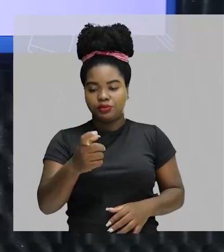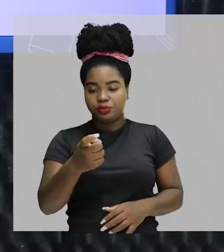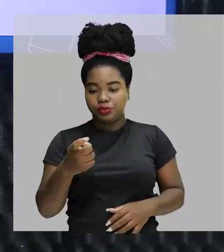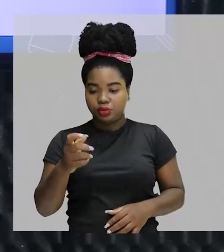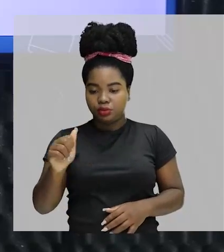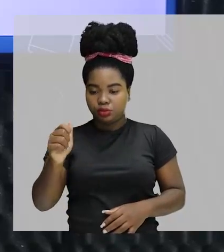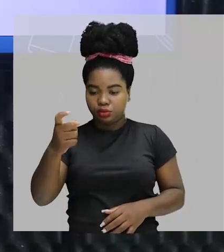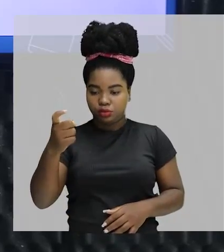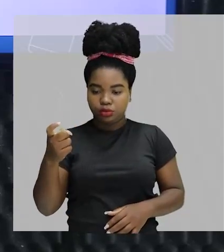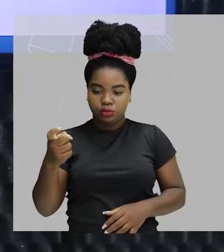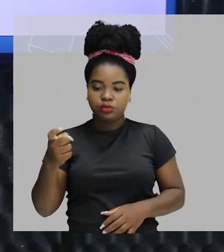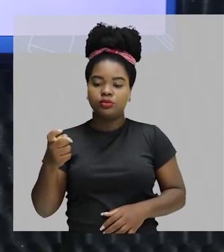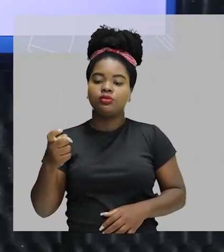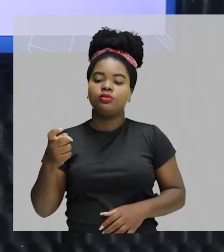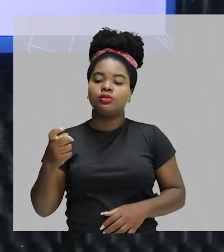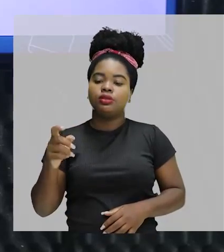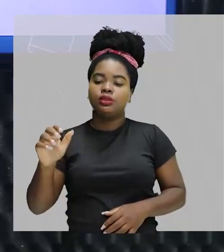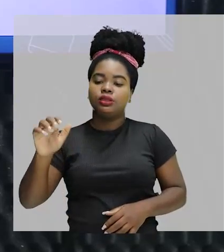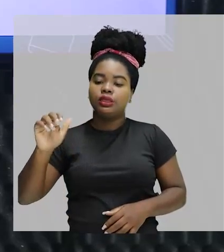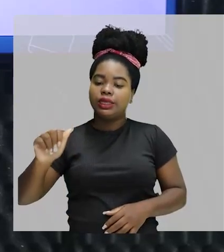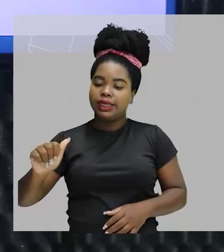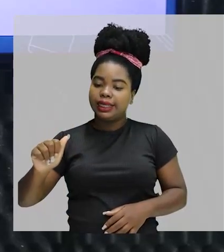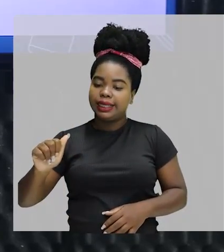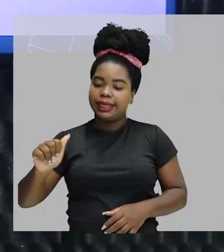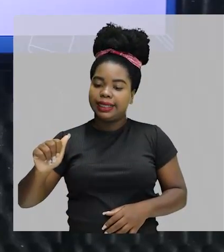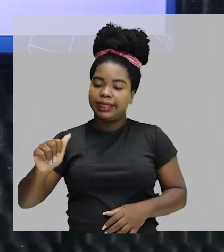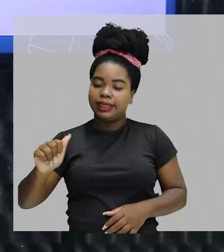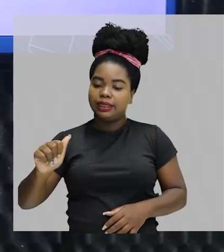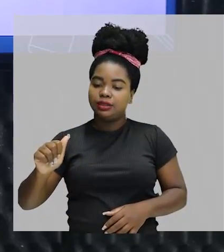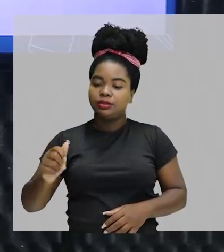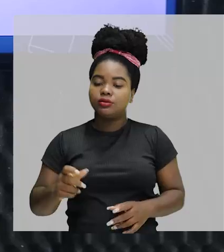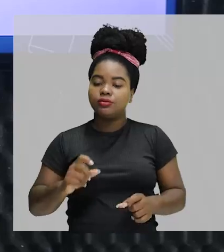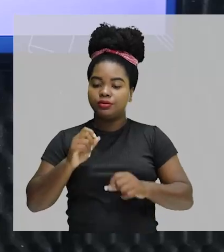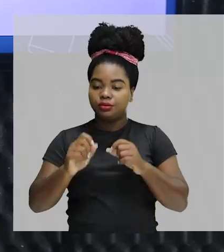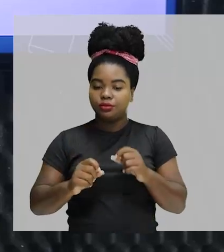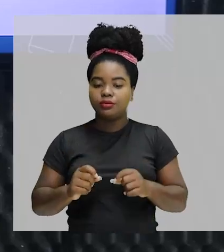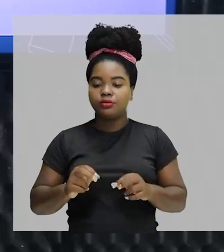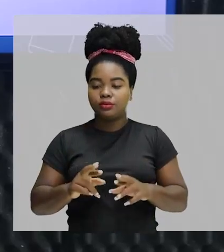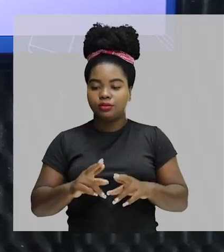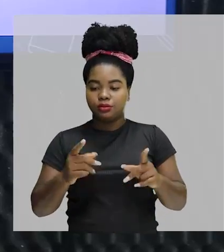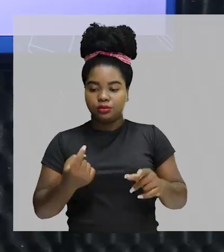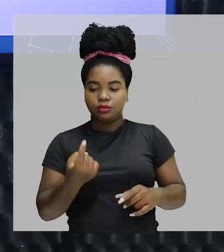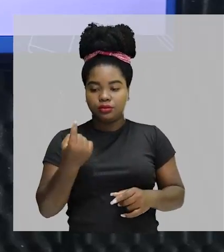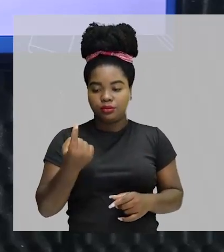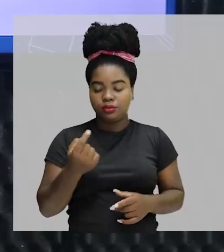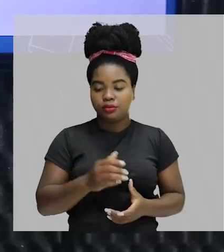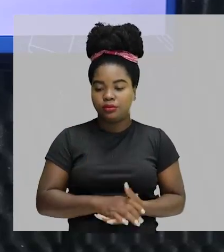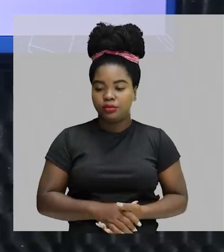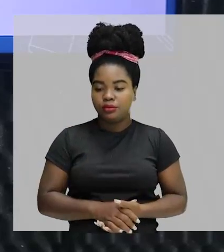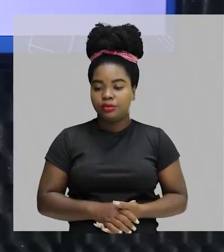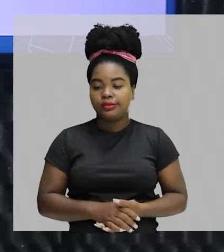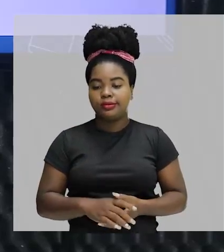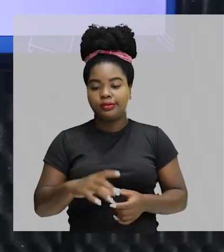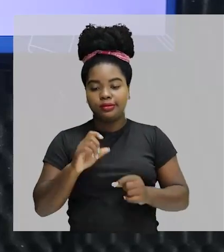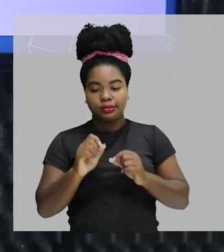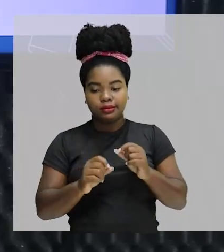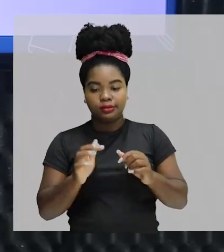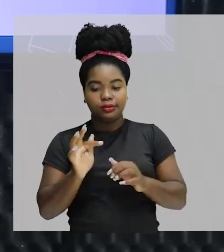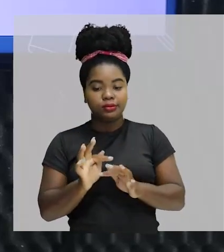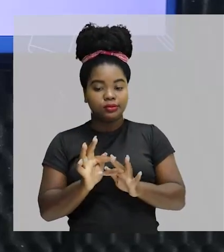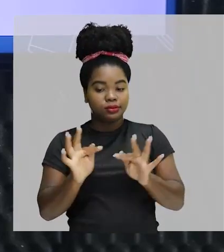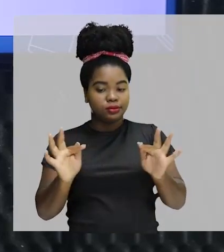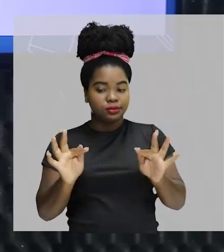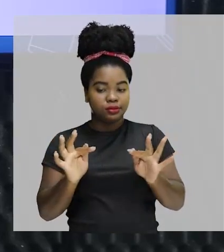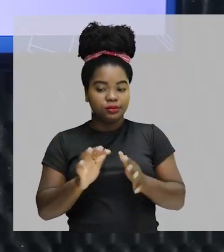a elevado a x, sendo a um número maior que zero e diferente de 1, isso para nós, é